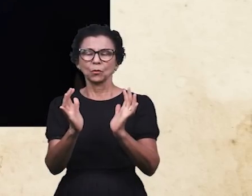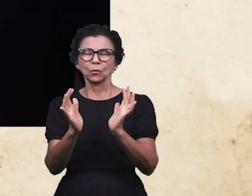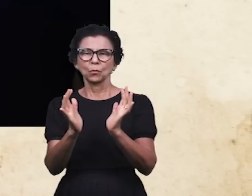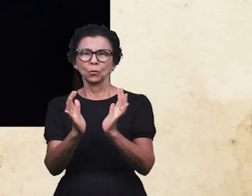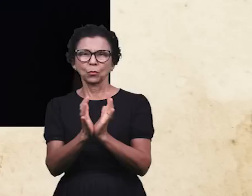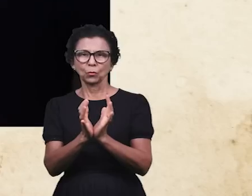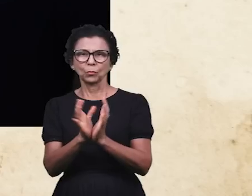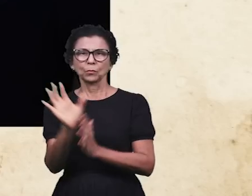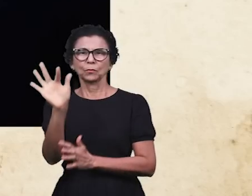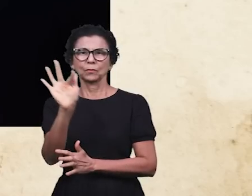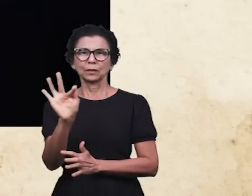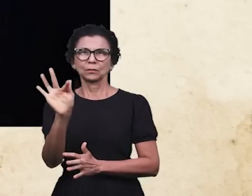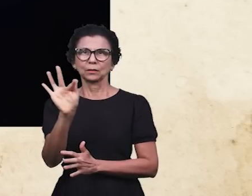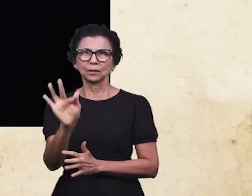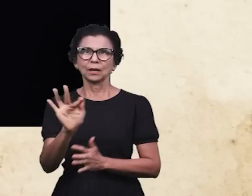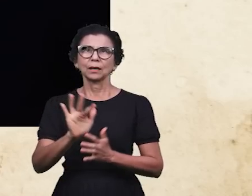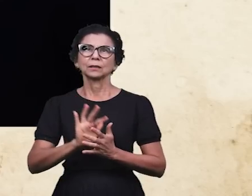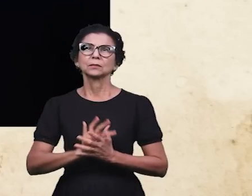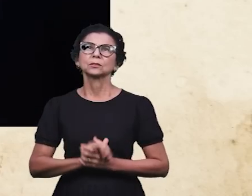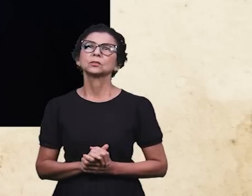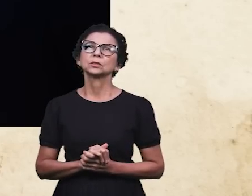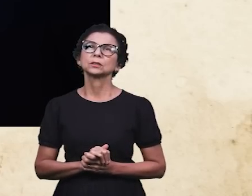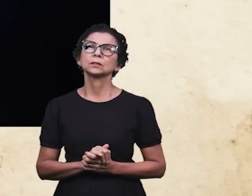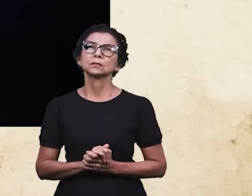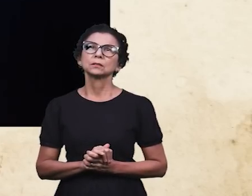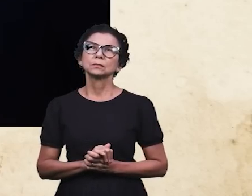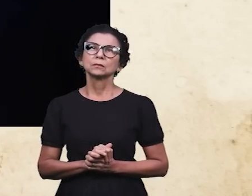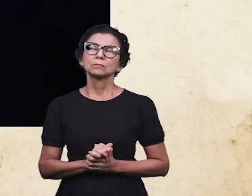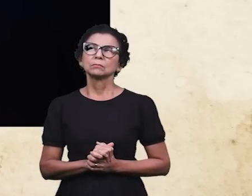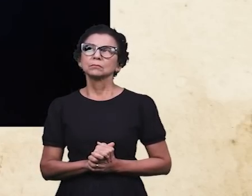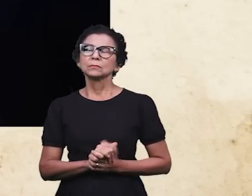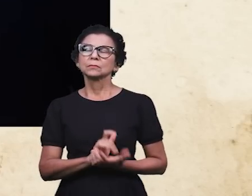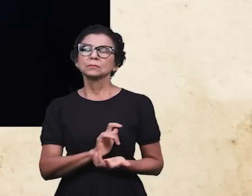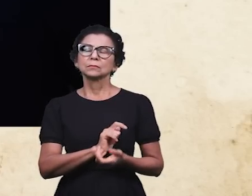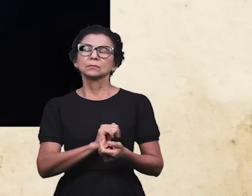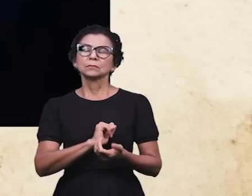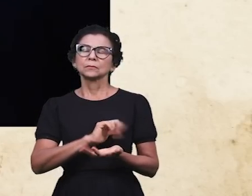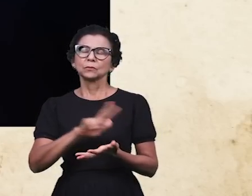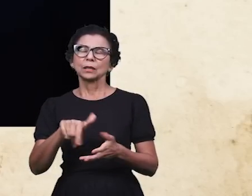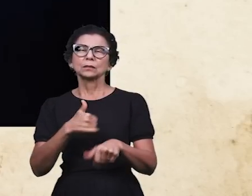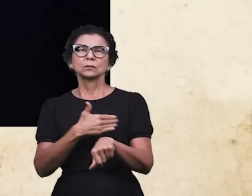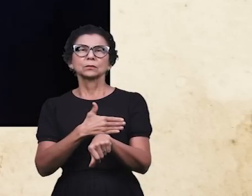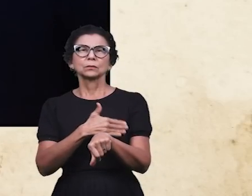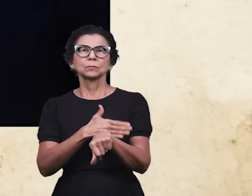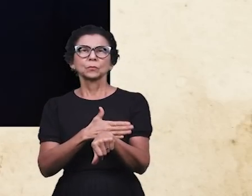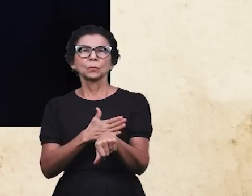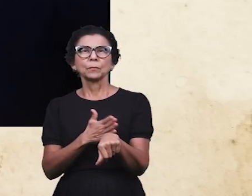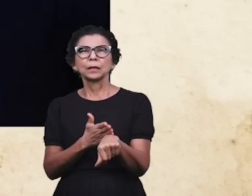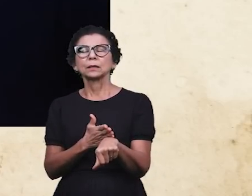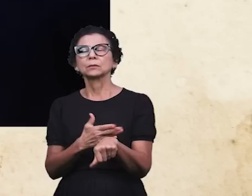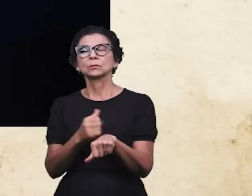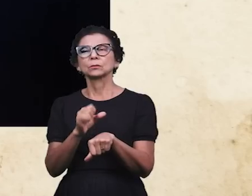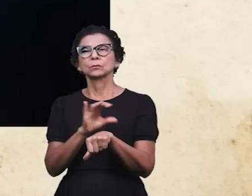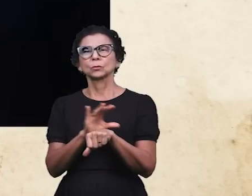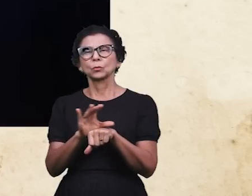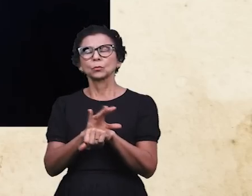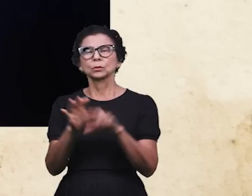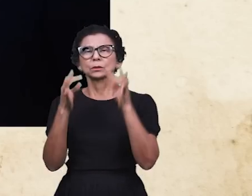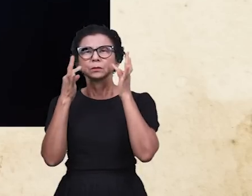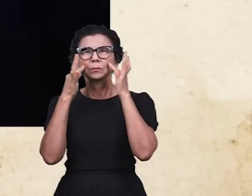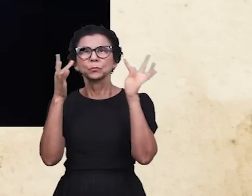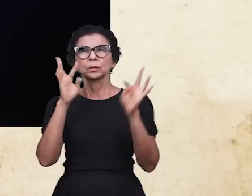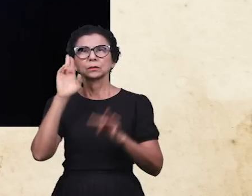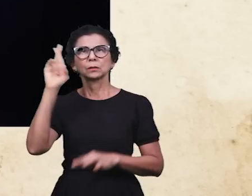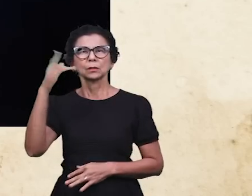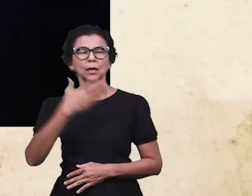universidade. Eu tenho visto o agir do Senhor em diversos momentos do meu curso,